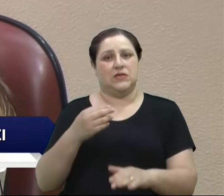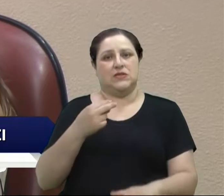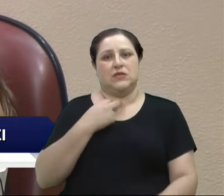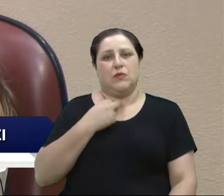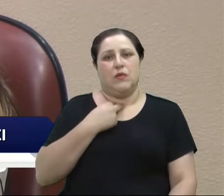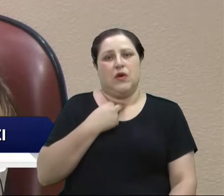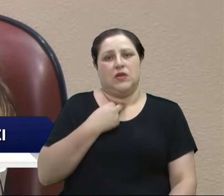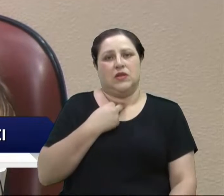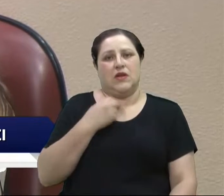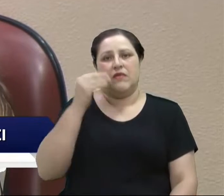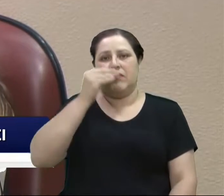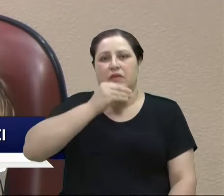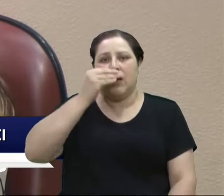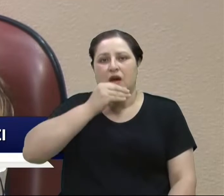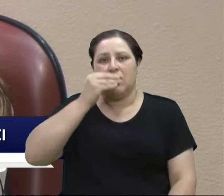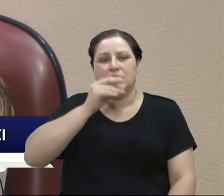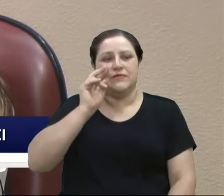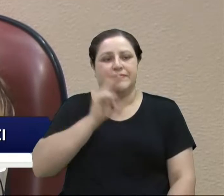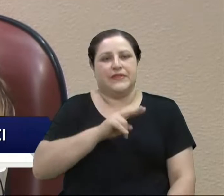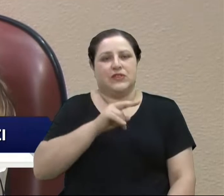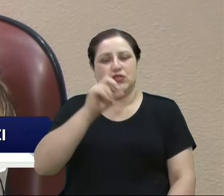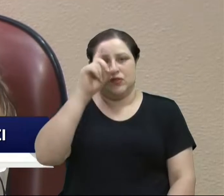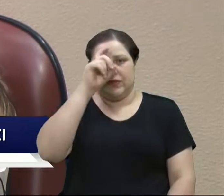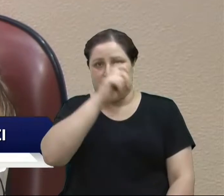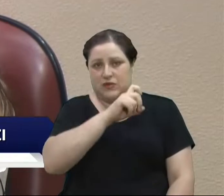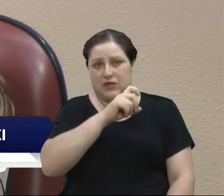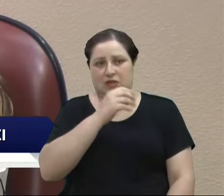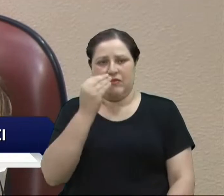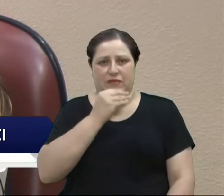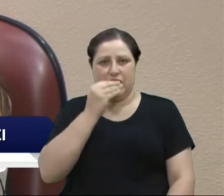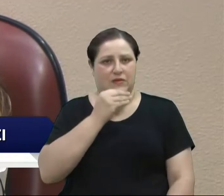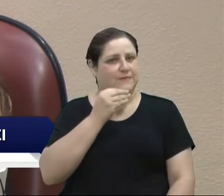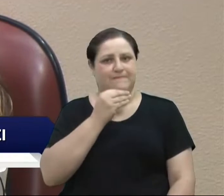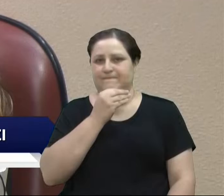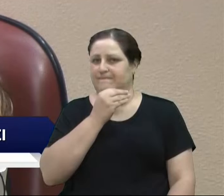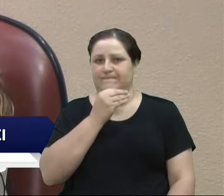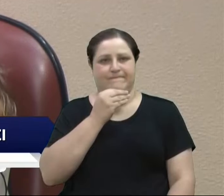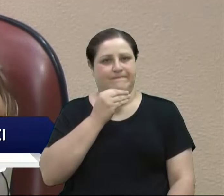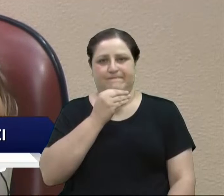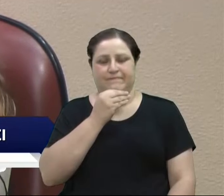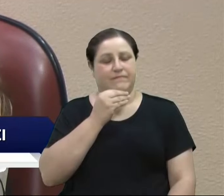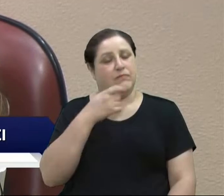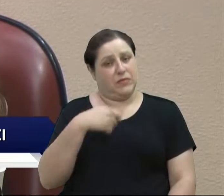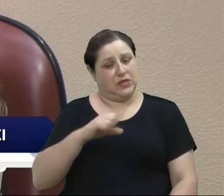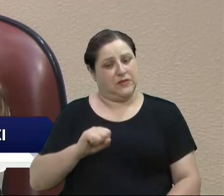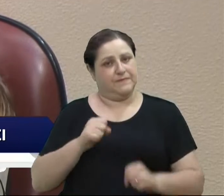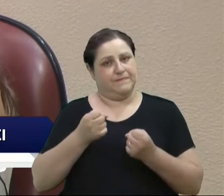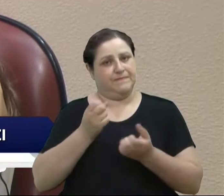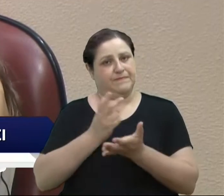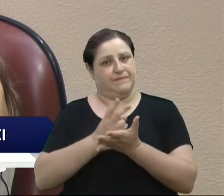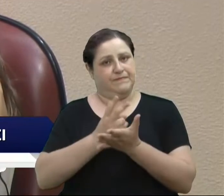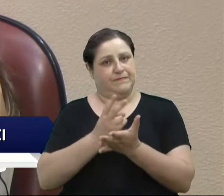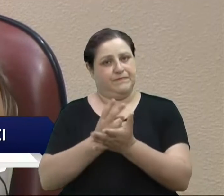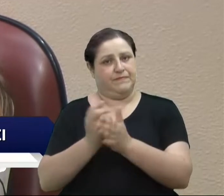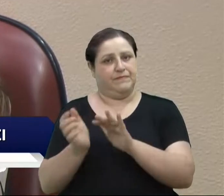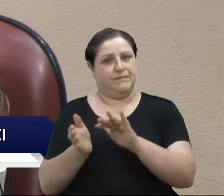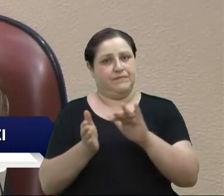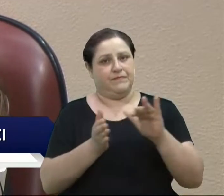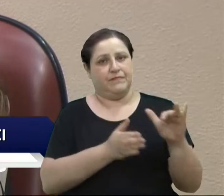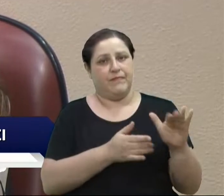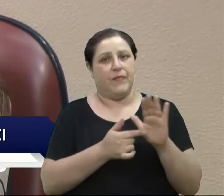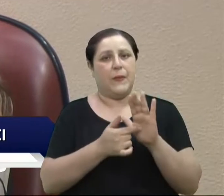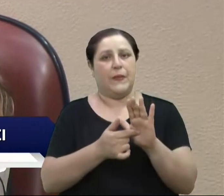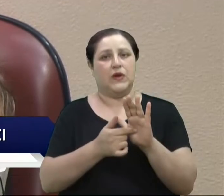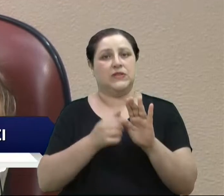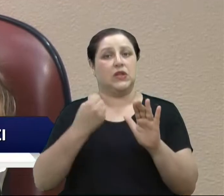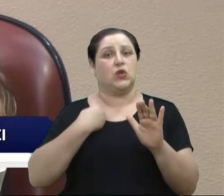diante de todas essas dificuldades. Eu vou trazer aqui alguns números, que já provavelmente sejam do conhecimento dos